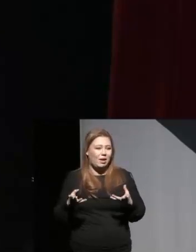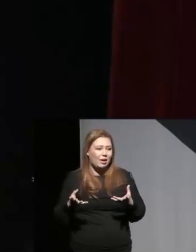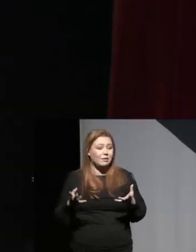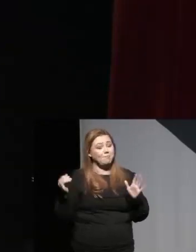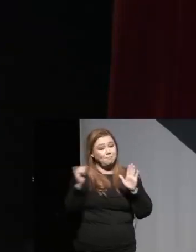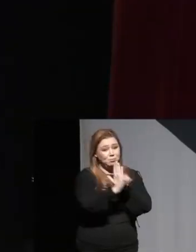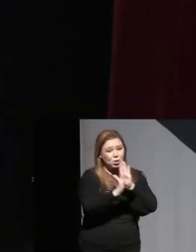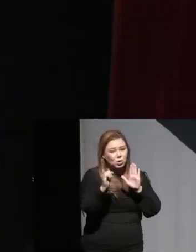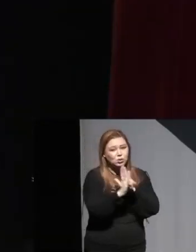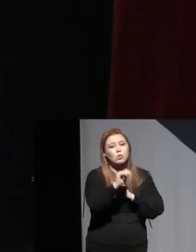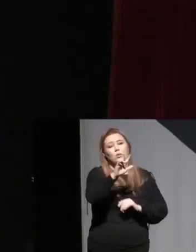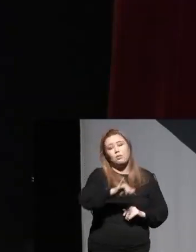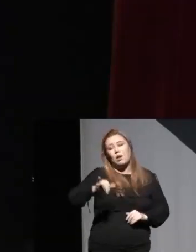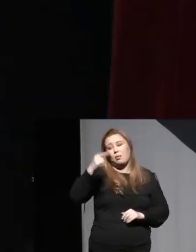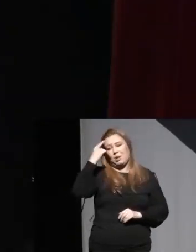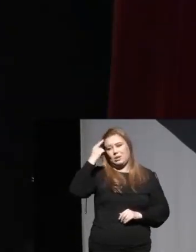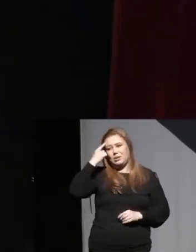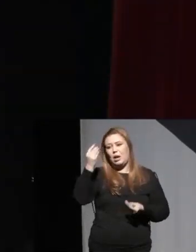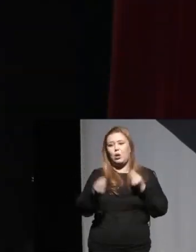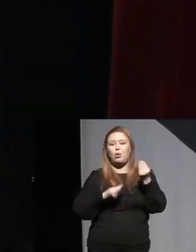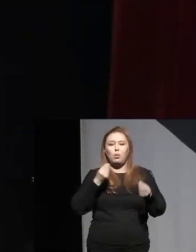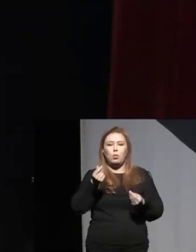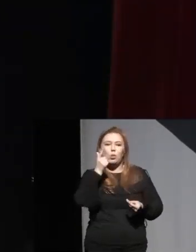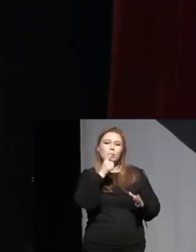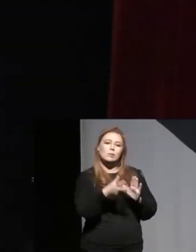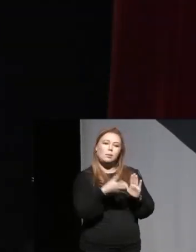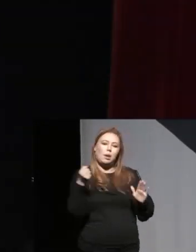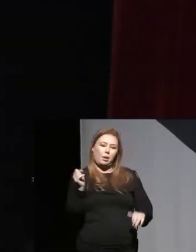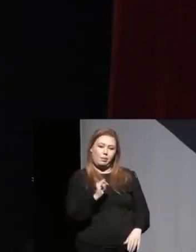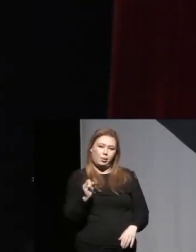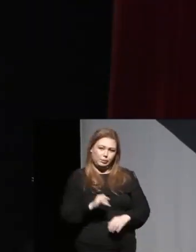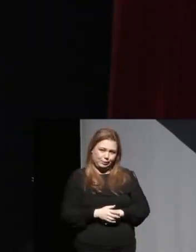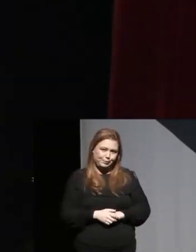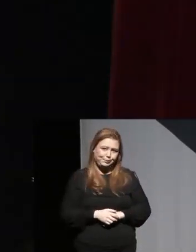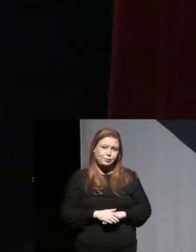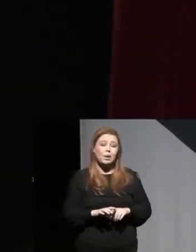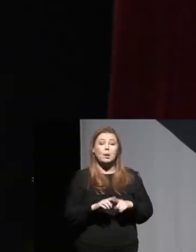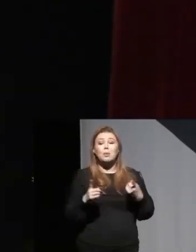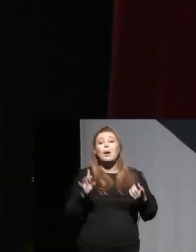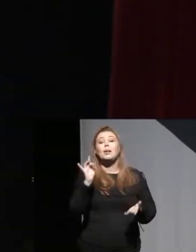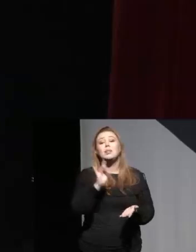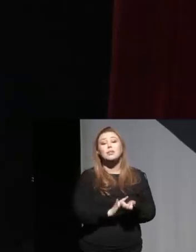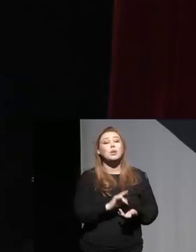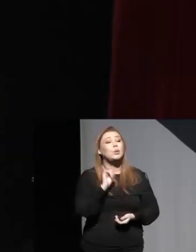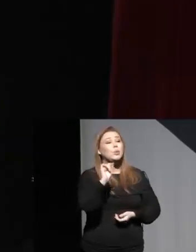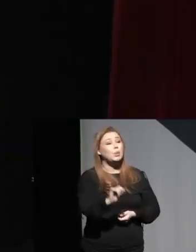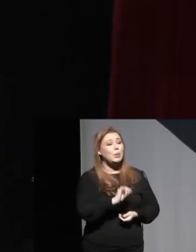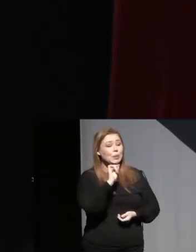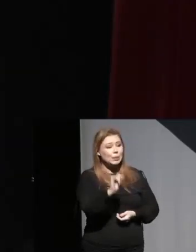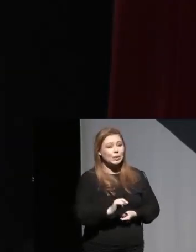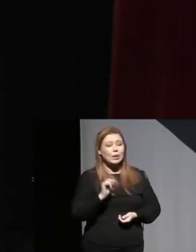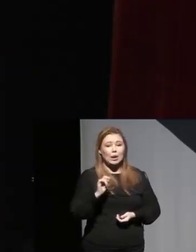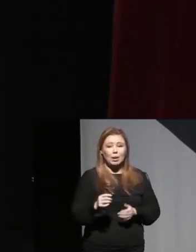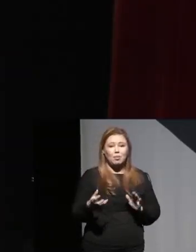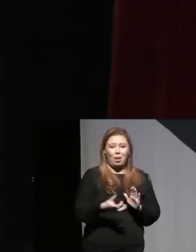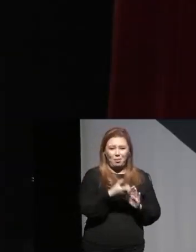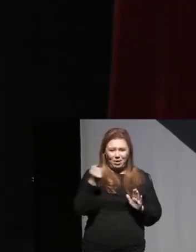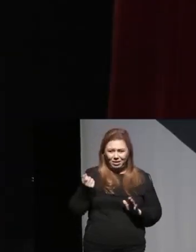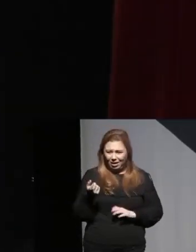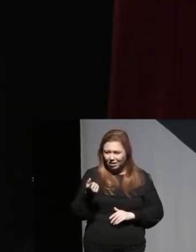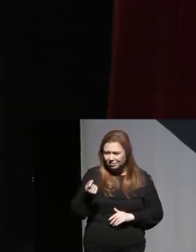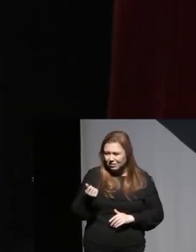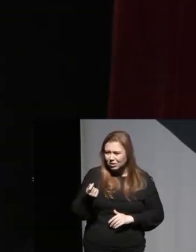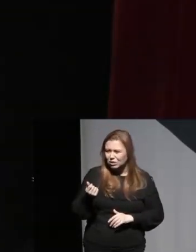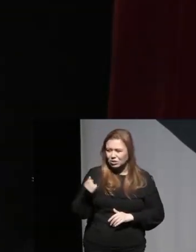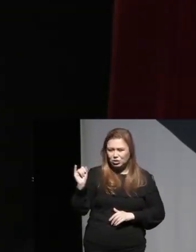vai ter que lidar com isso. O fato, então, é que a arrecadação ela tem